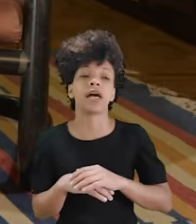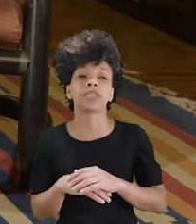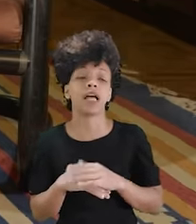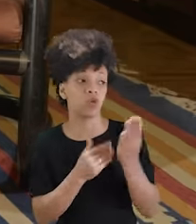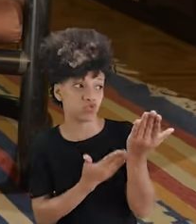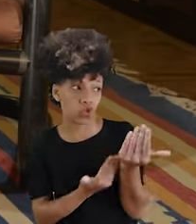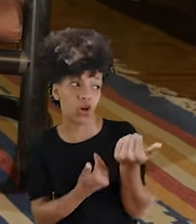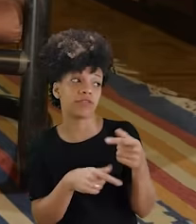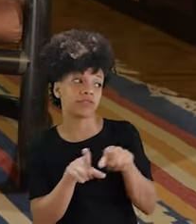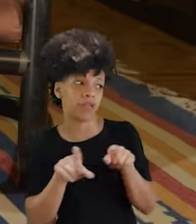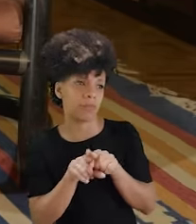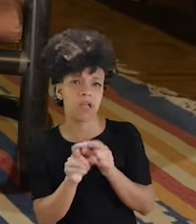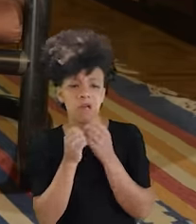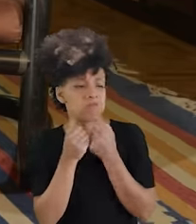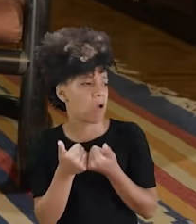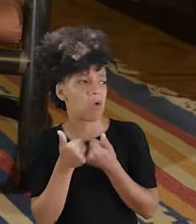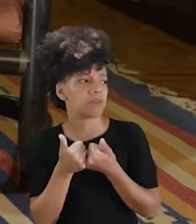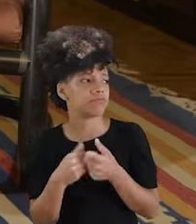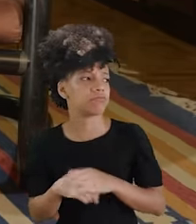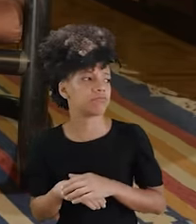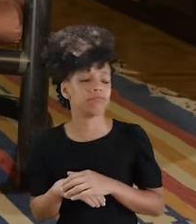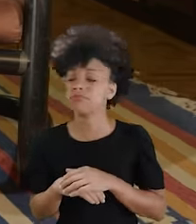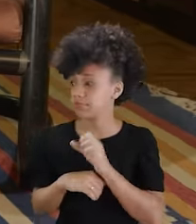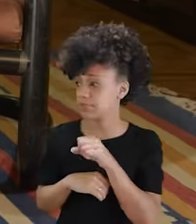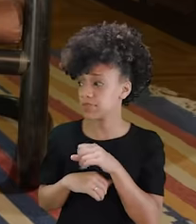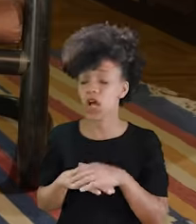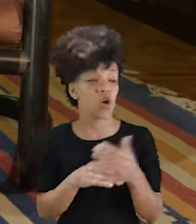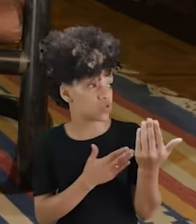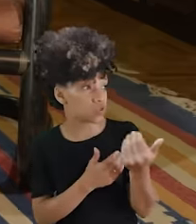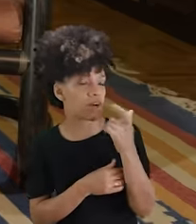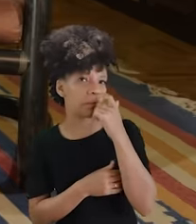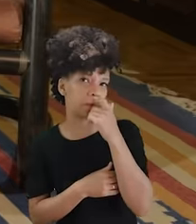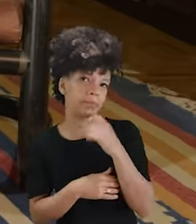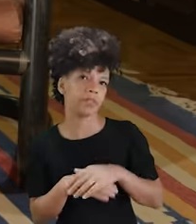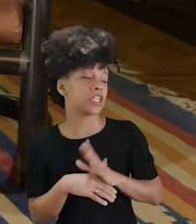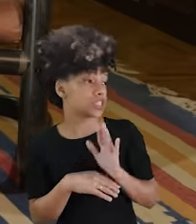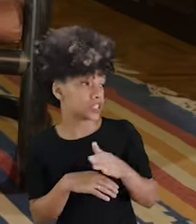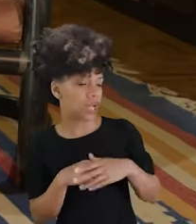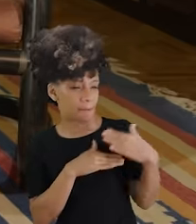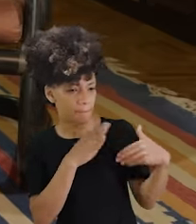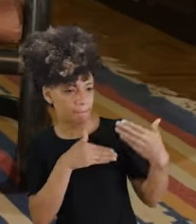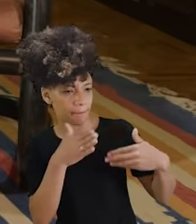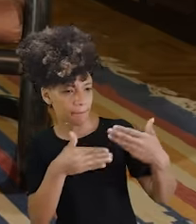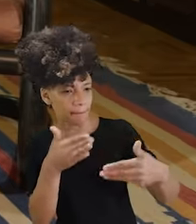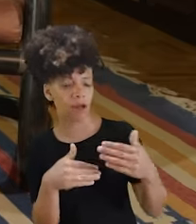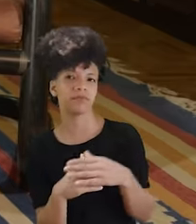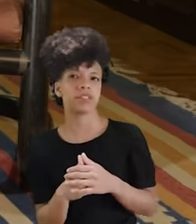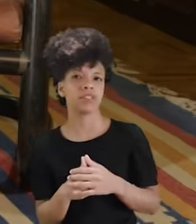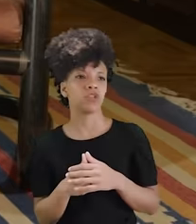eu acredito que os jovens de lá tão tudo de bom se jovens Eles já vieram assim